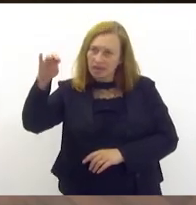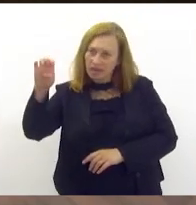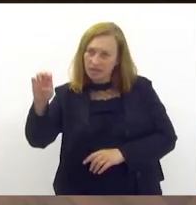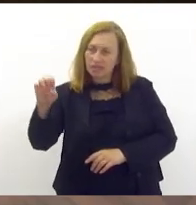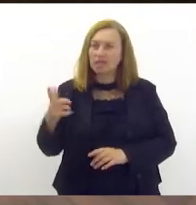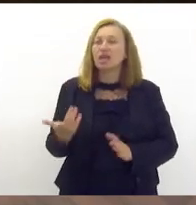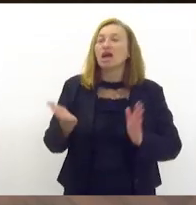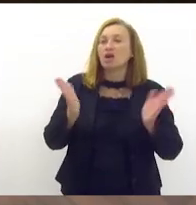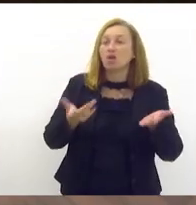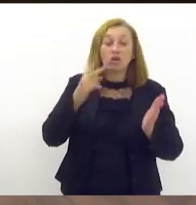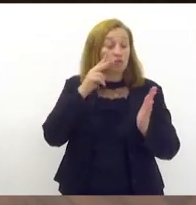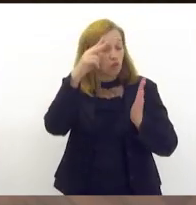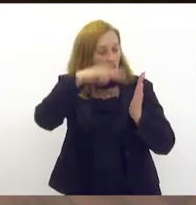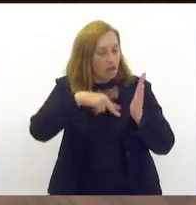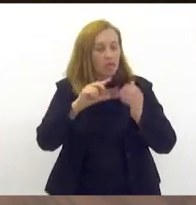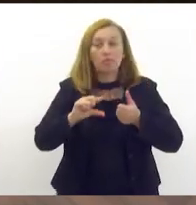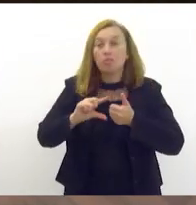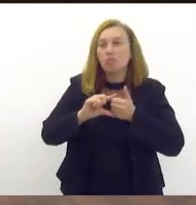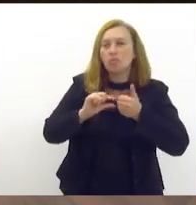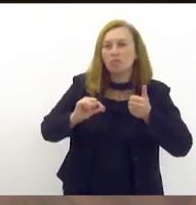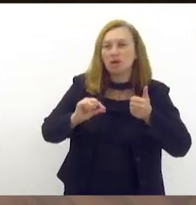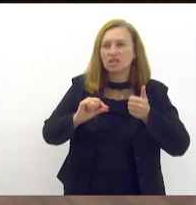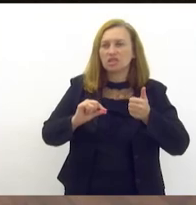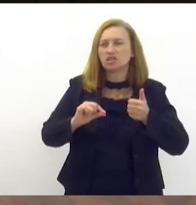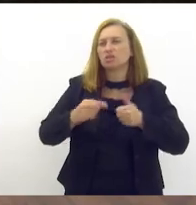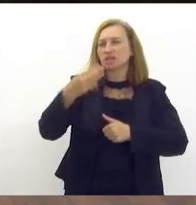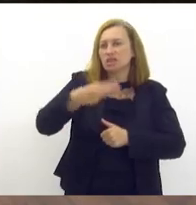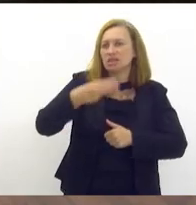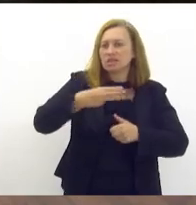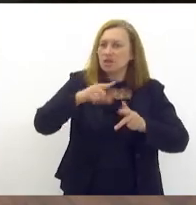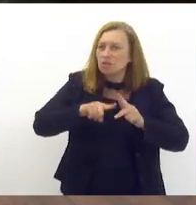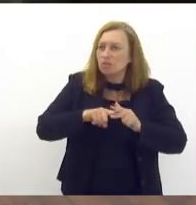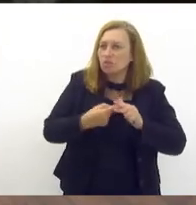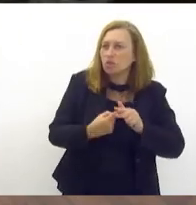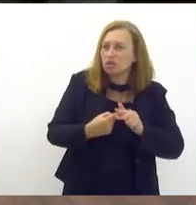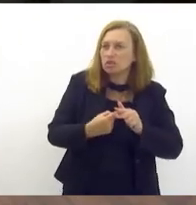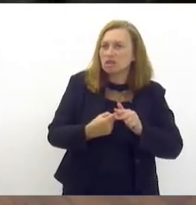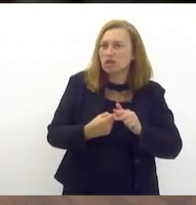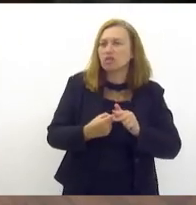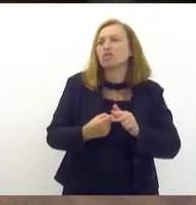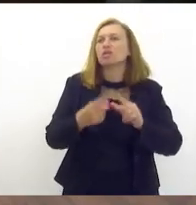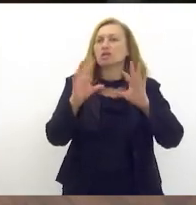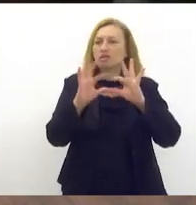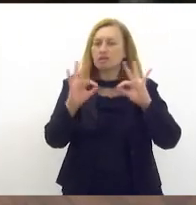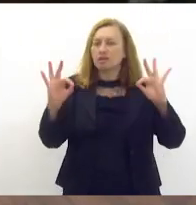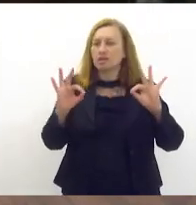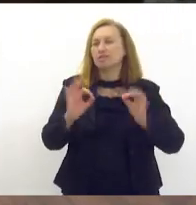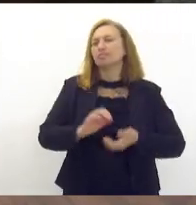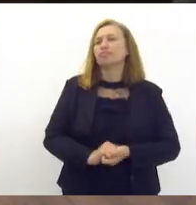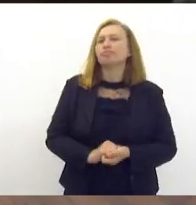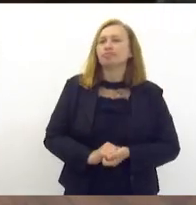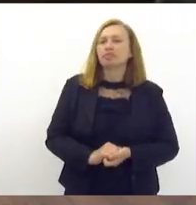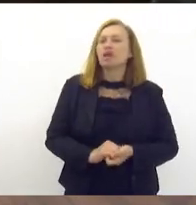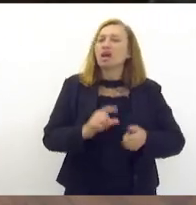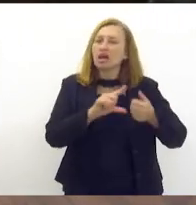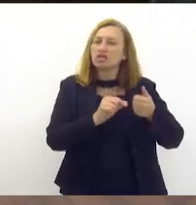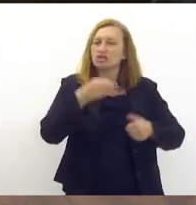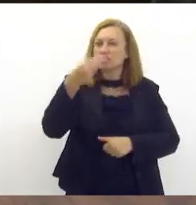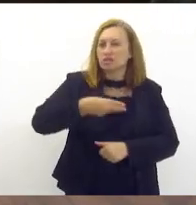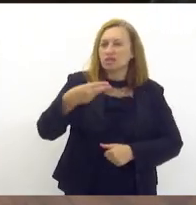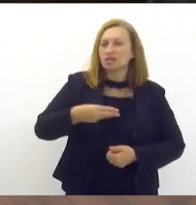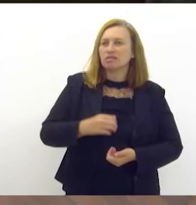modifique-se o artigo 3º, que passa a ter a seguinte redação. Artigo